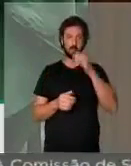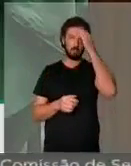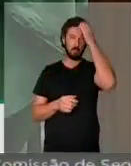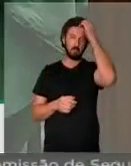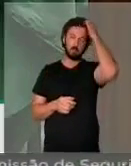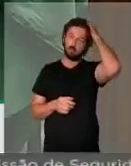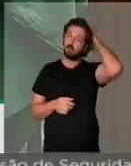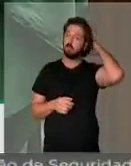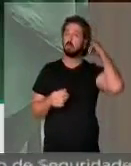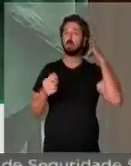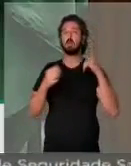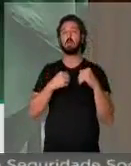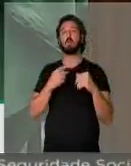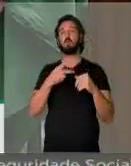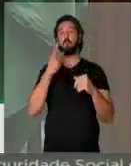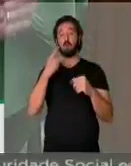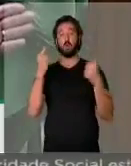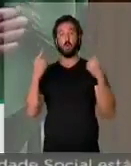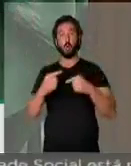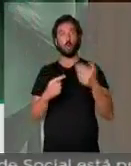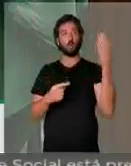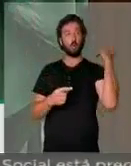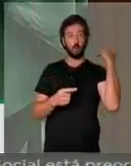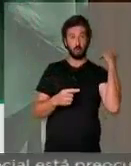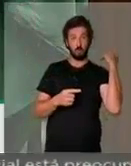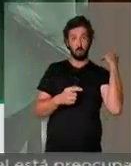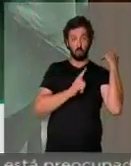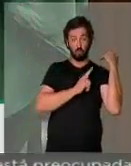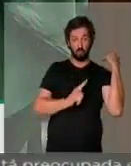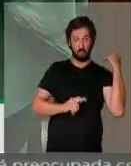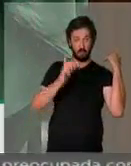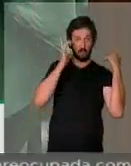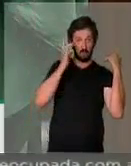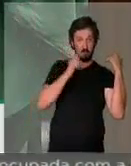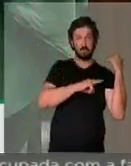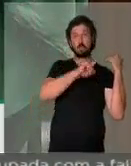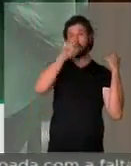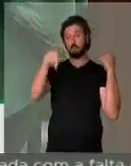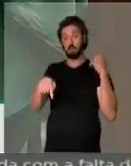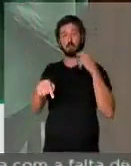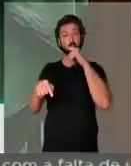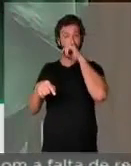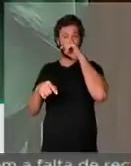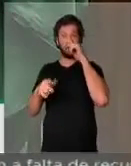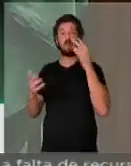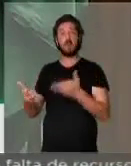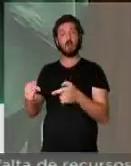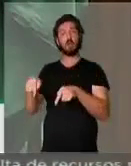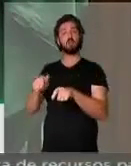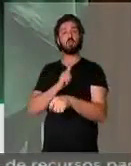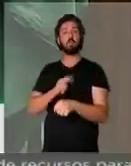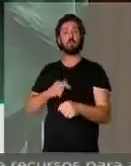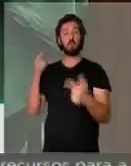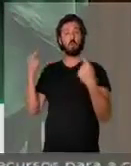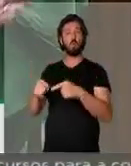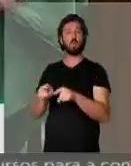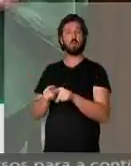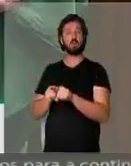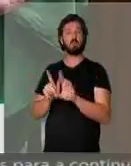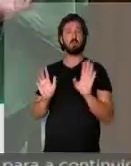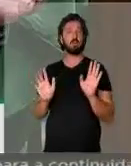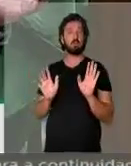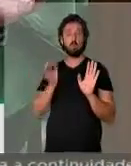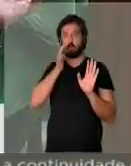nas críticas que faço tanto a esse governo quanto fazia também no governo cassado da ex-presidente Dilma Rousseff.